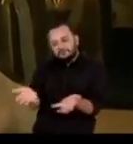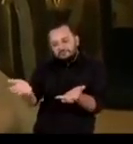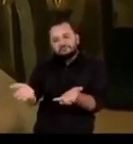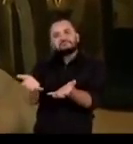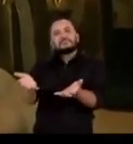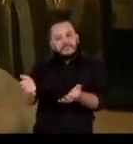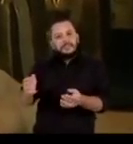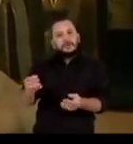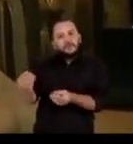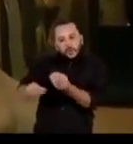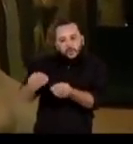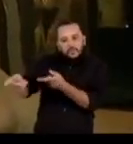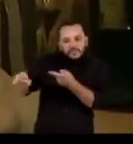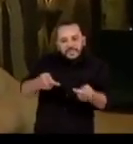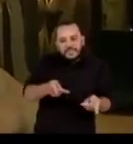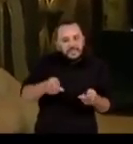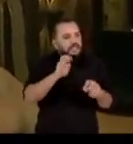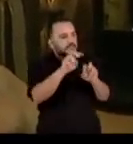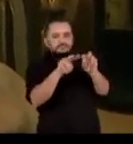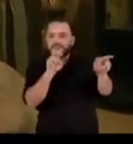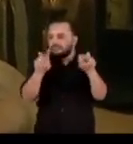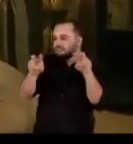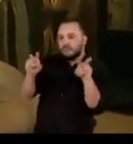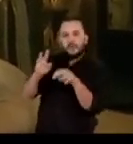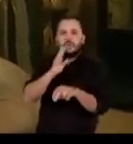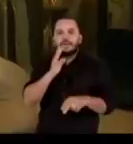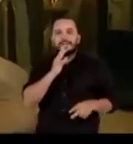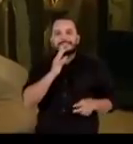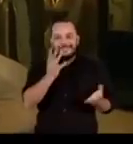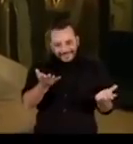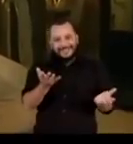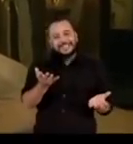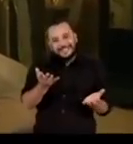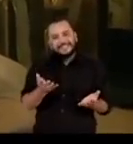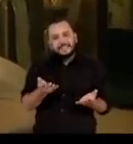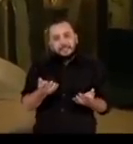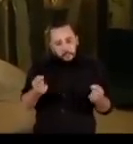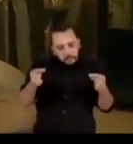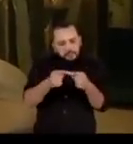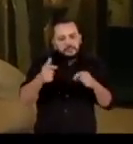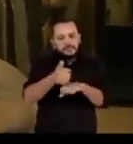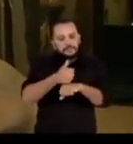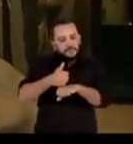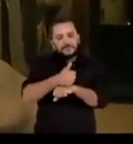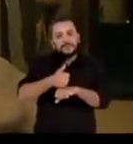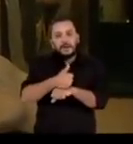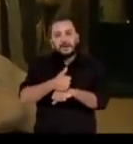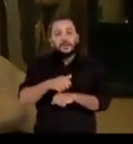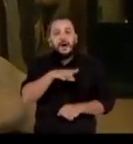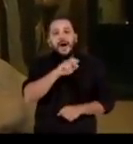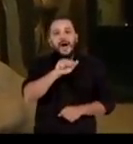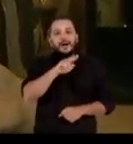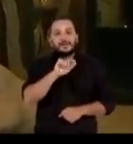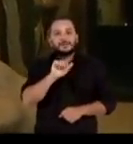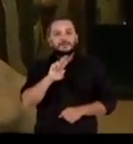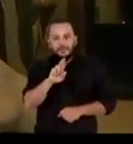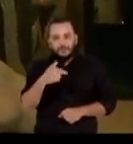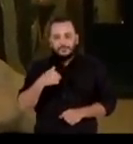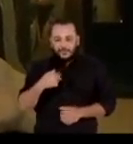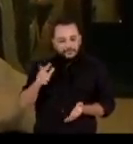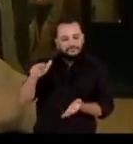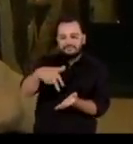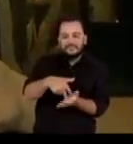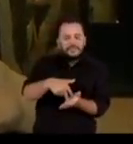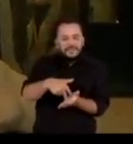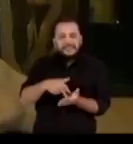capacitá-los em termos de visita monitorada, para conhecer a profissão que eles vão seguir. E o Arthur chegou aqui com uma ideia pequena de como